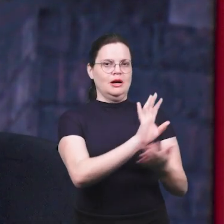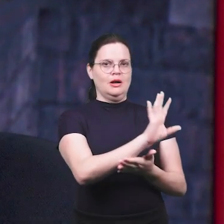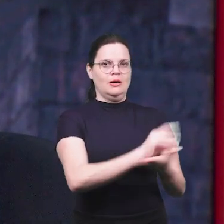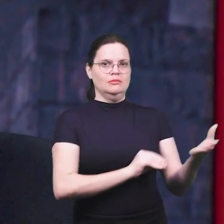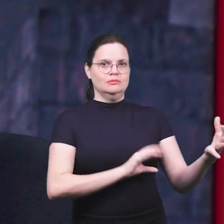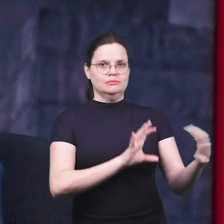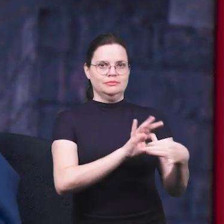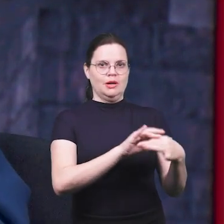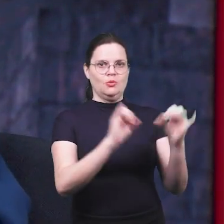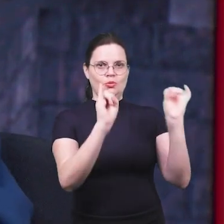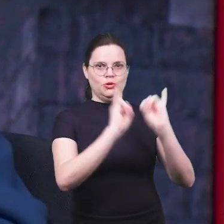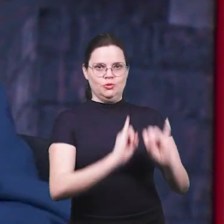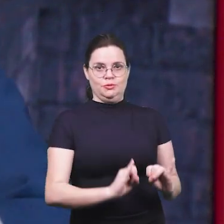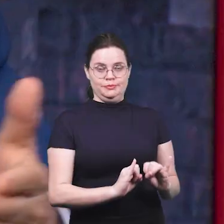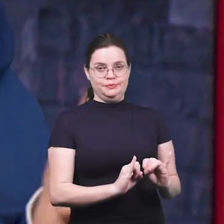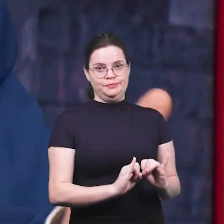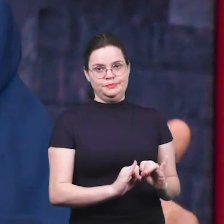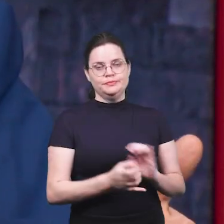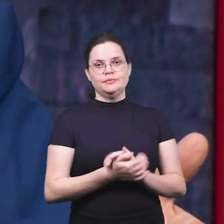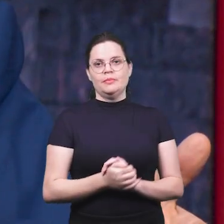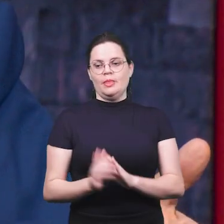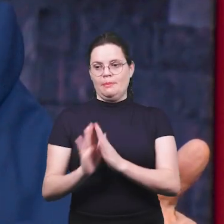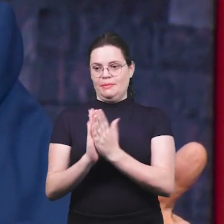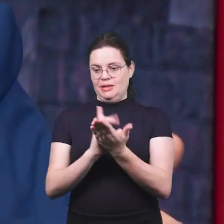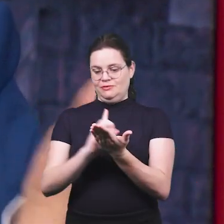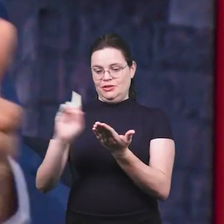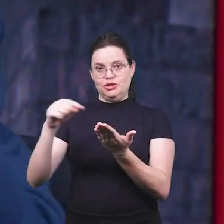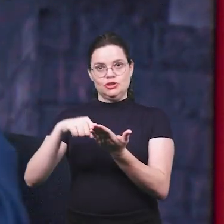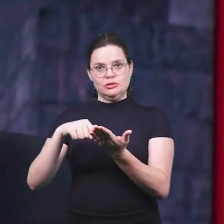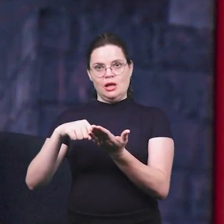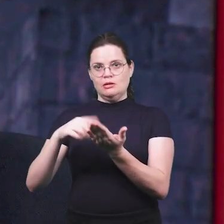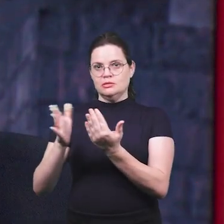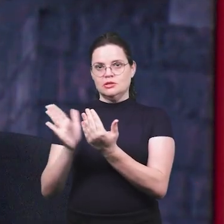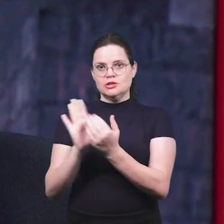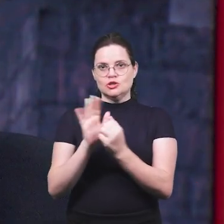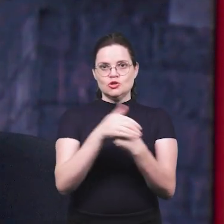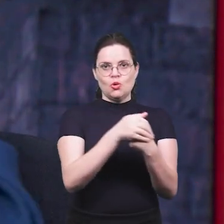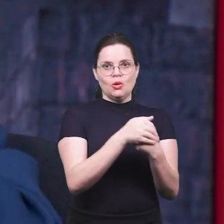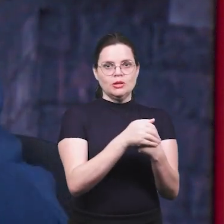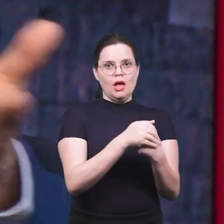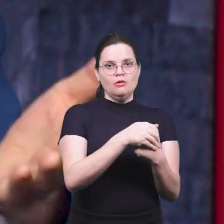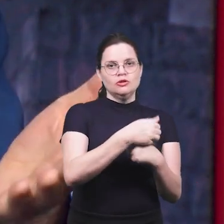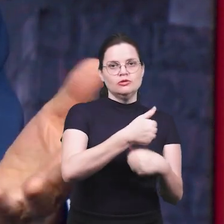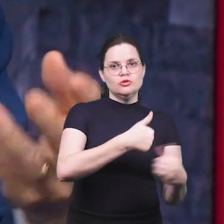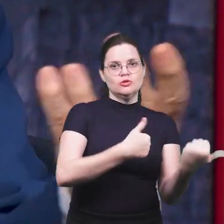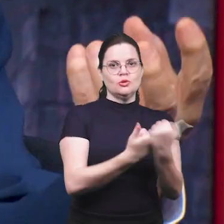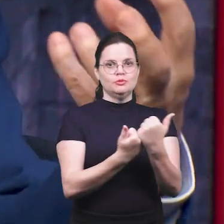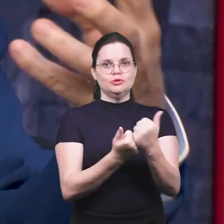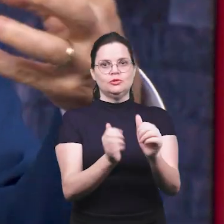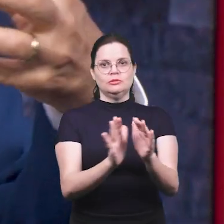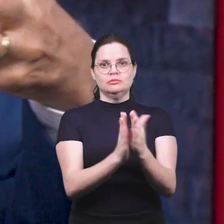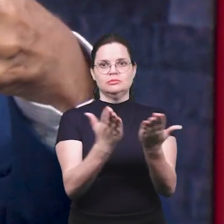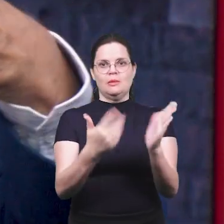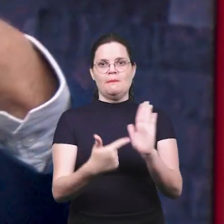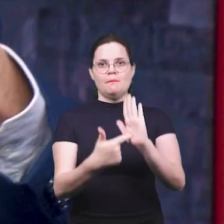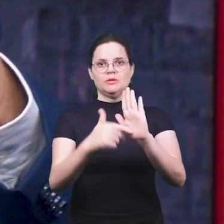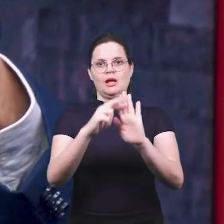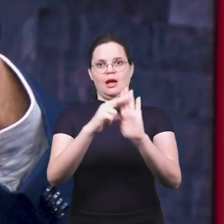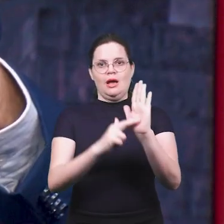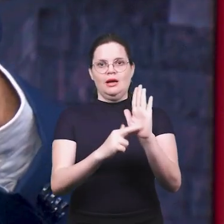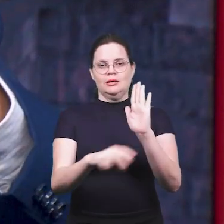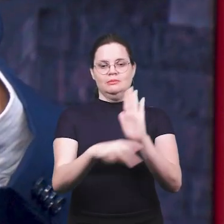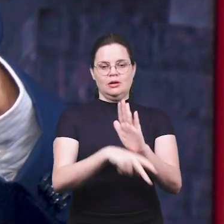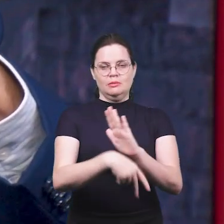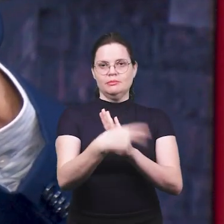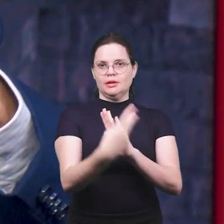paganismo. E, de outro lado, substituiu a Bíblia pelos dogmas, pelas normas da igreja, deixando sempre a